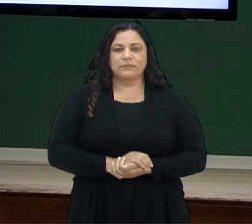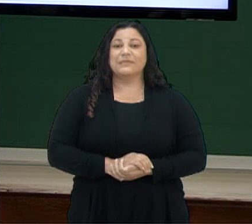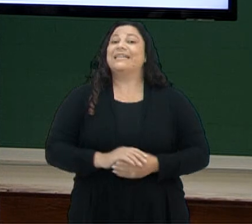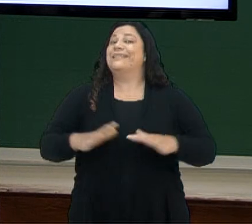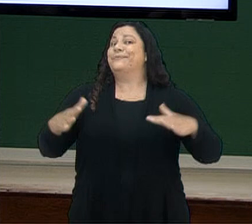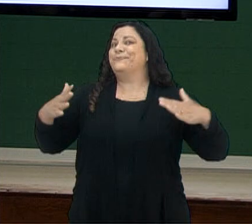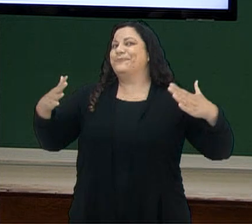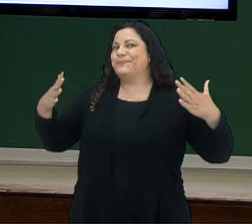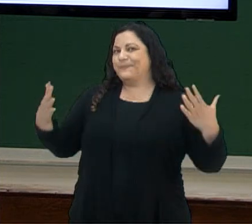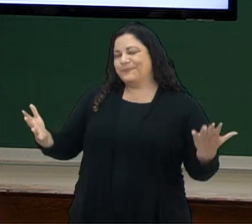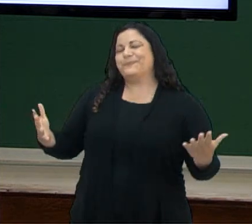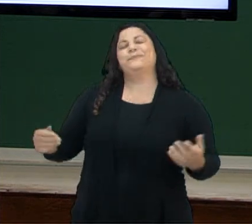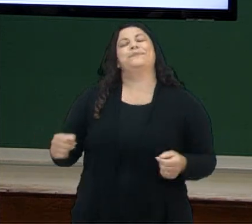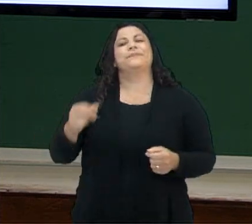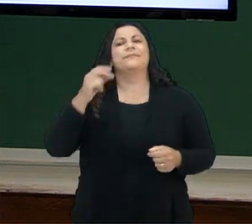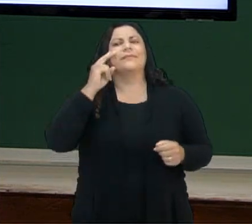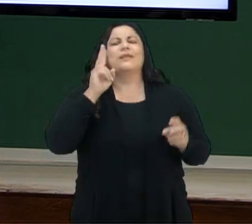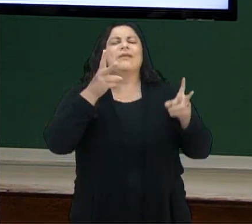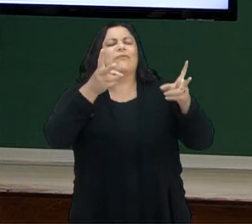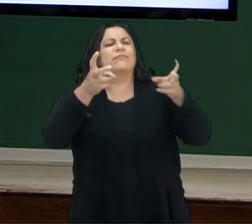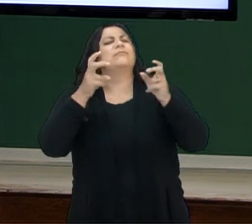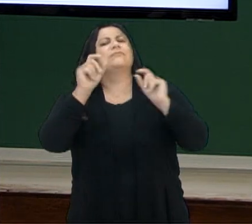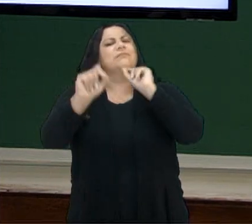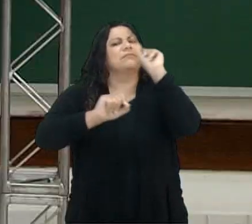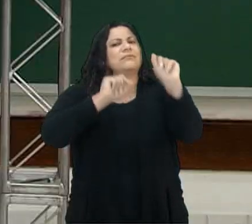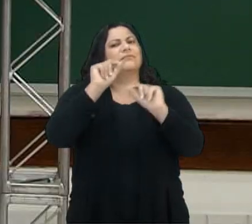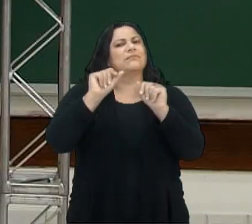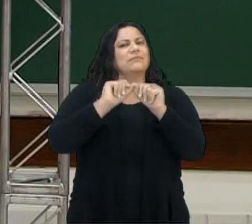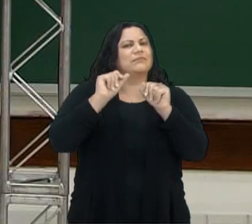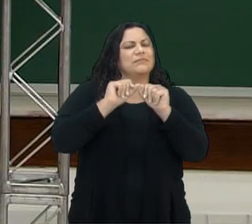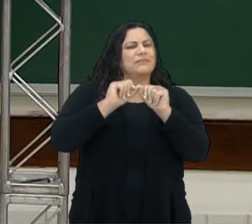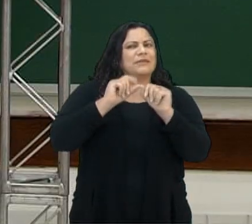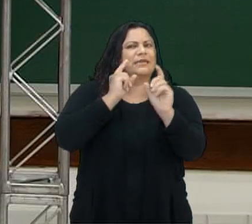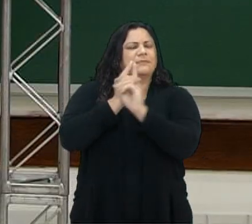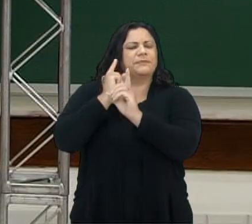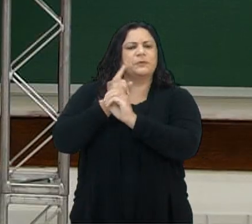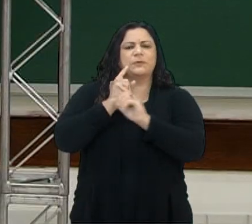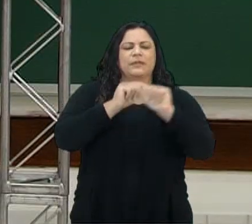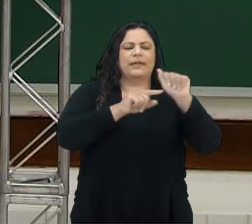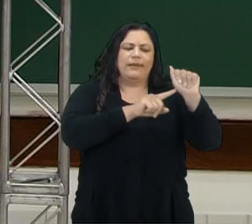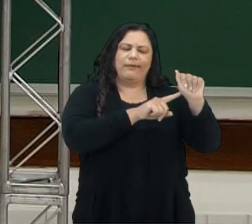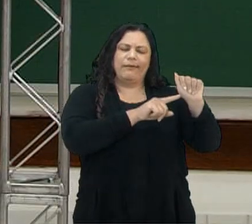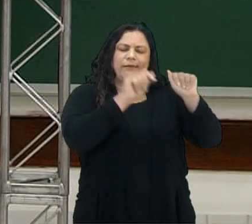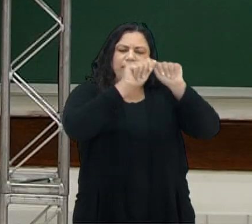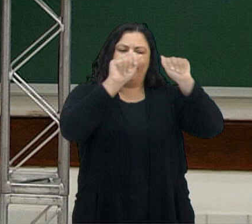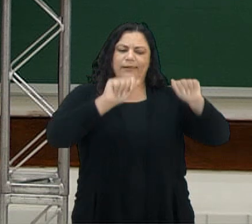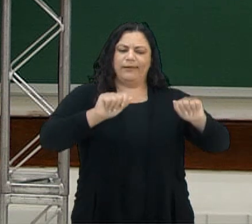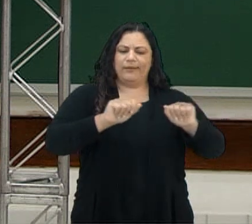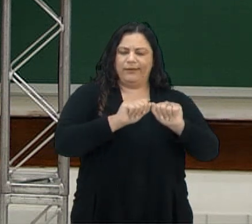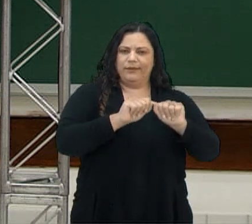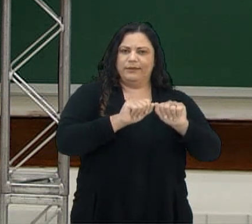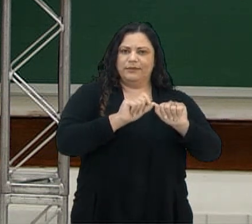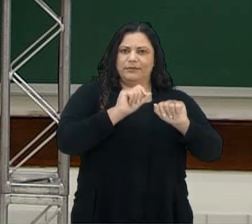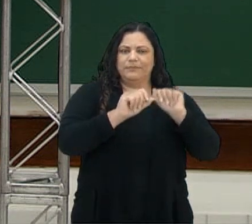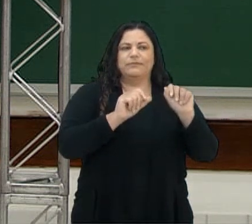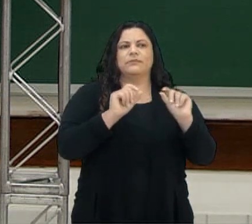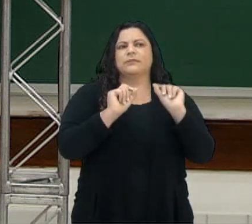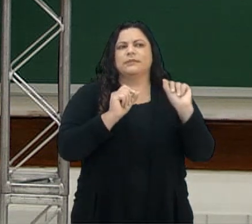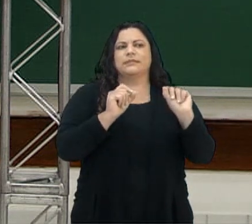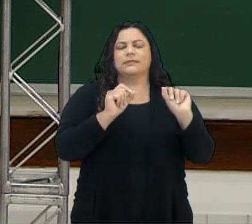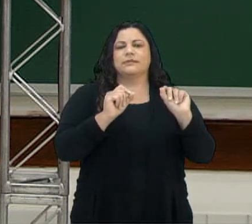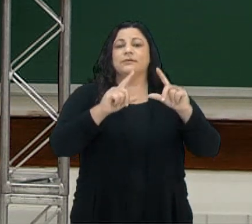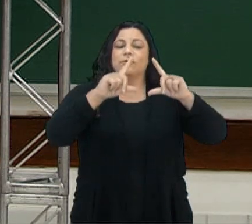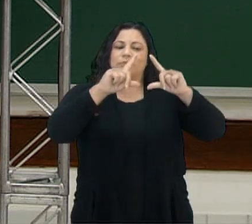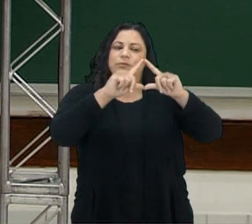Muito bem. Vamos dar uma olhada então como que faz para encontrar a área do hexágono. Nesse caso, eu peguei o triângulo aqui